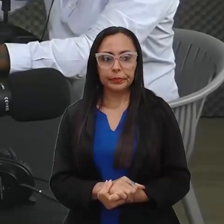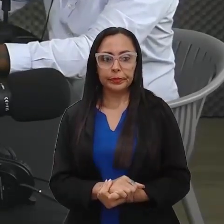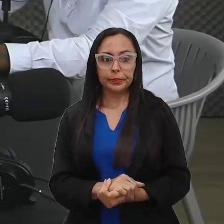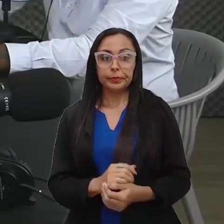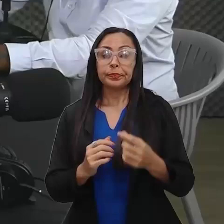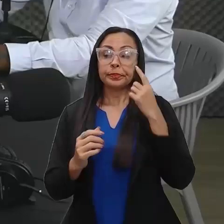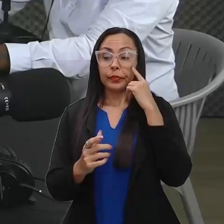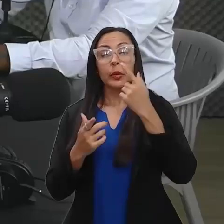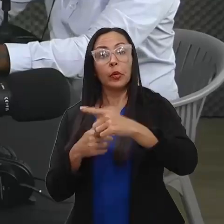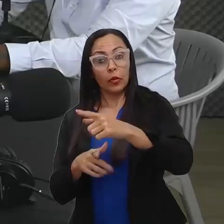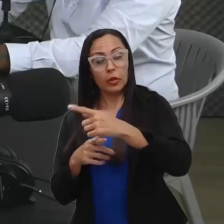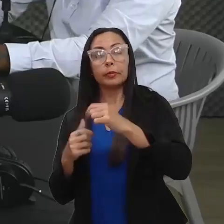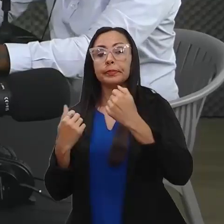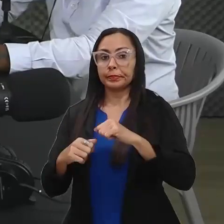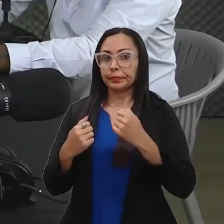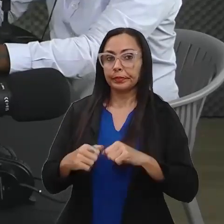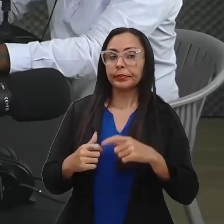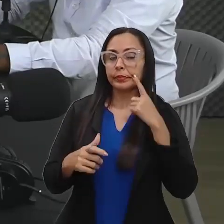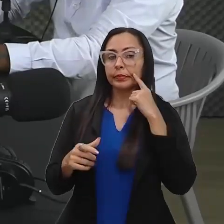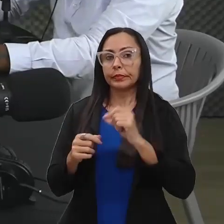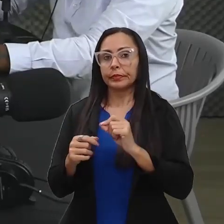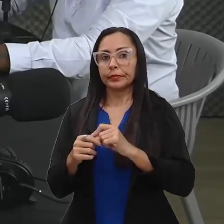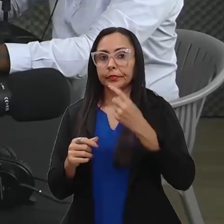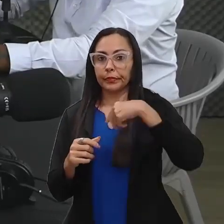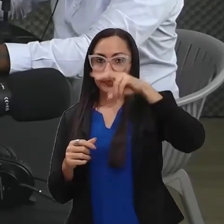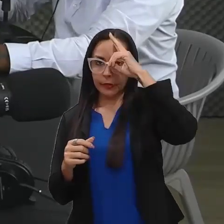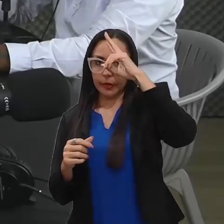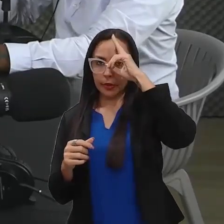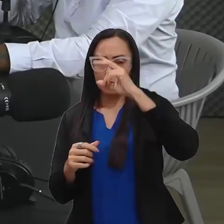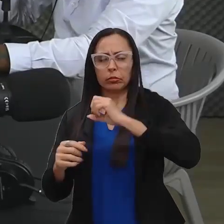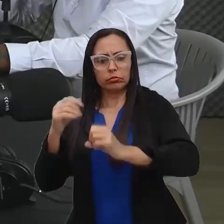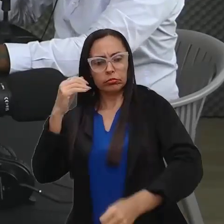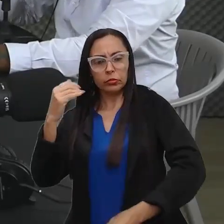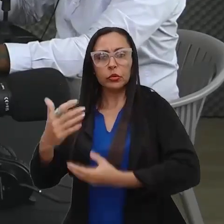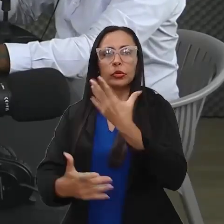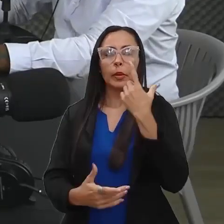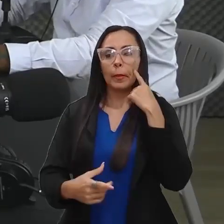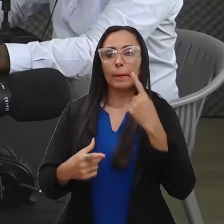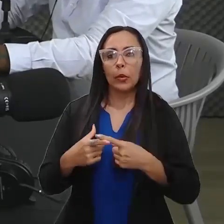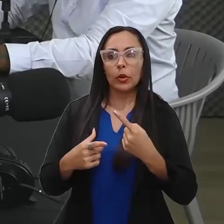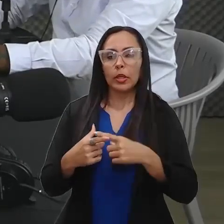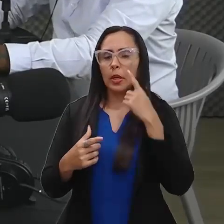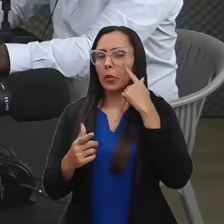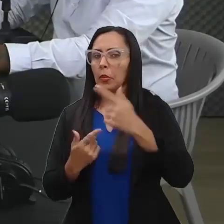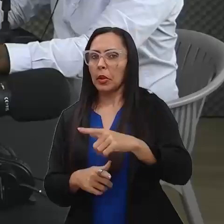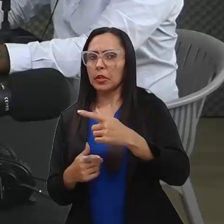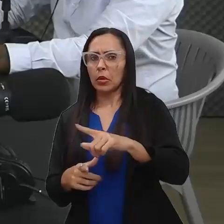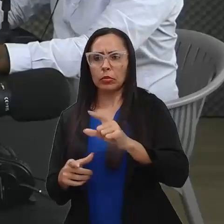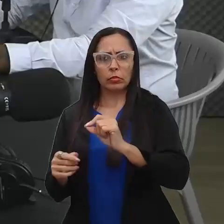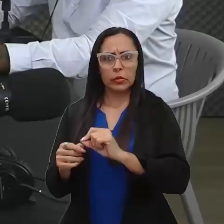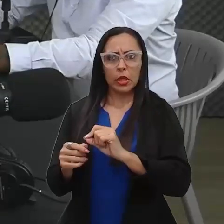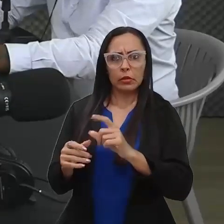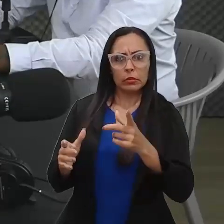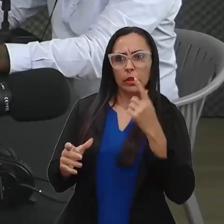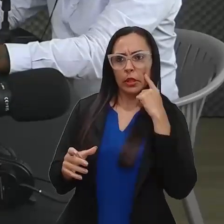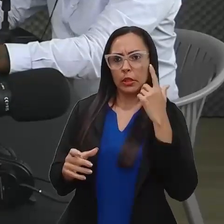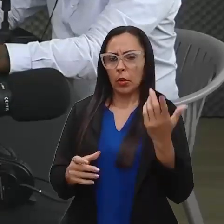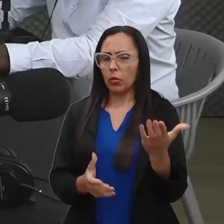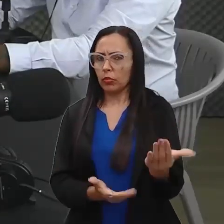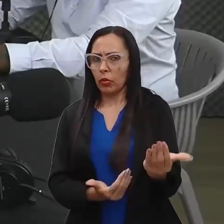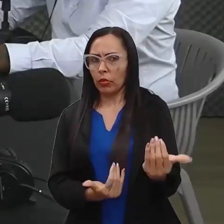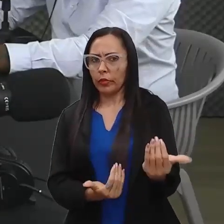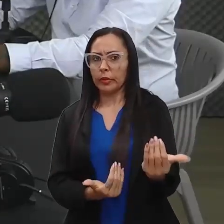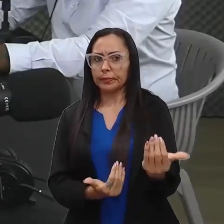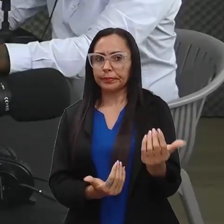ser feita para É, que essa história ela possa é, surgir? Porque é. se a provocação não for feita, o adolescente, eu falo do adolescente